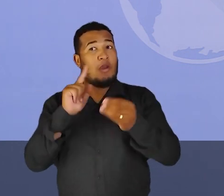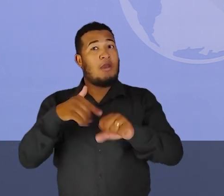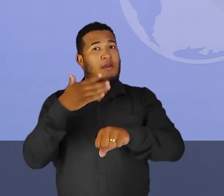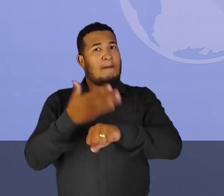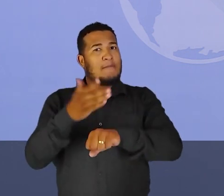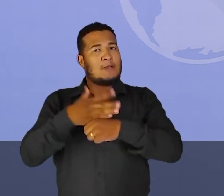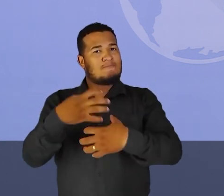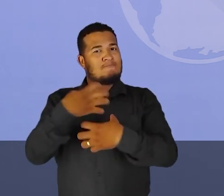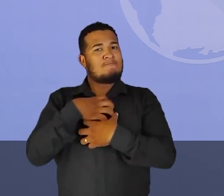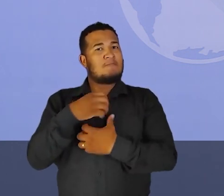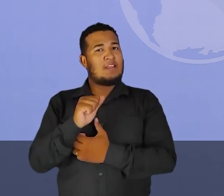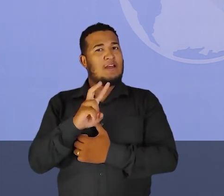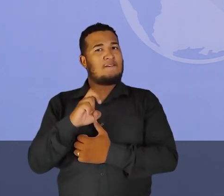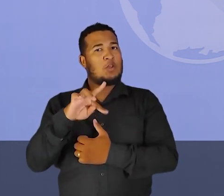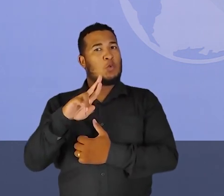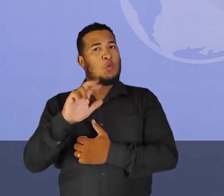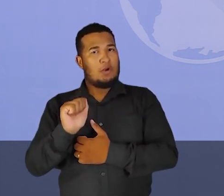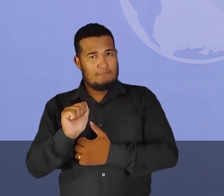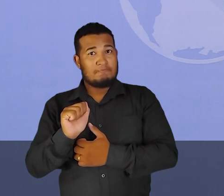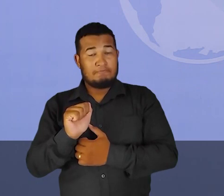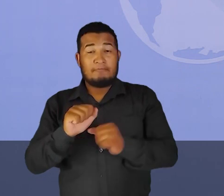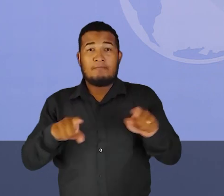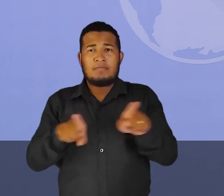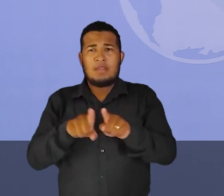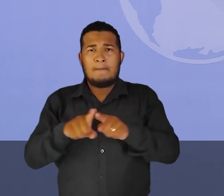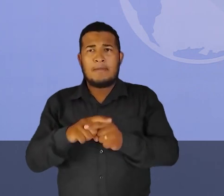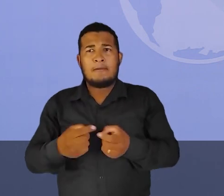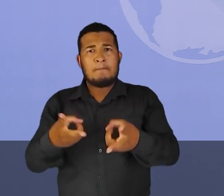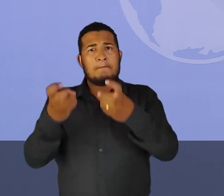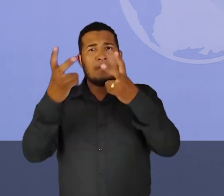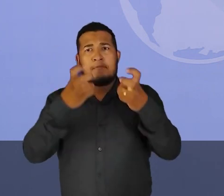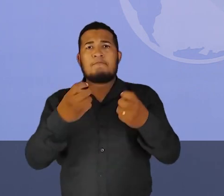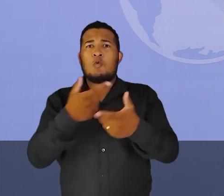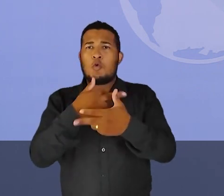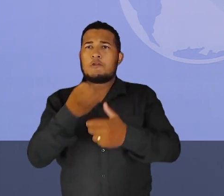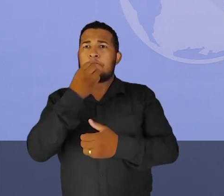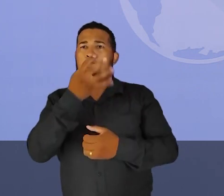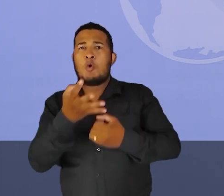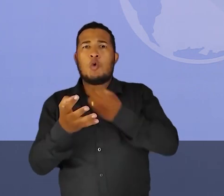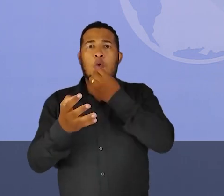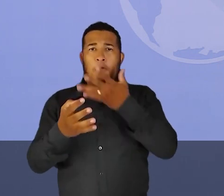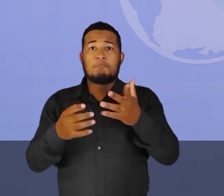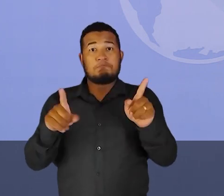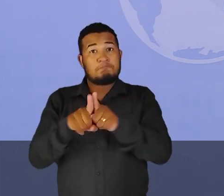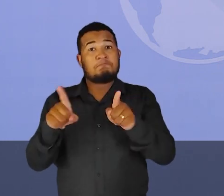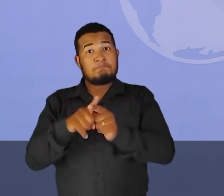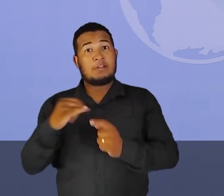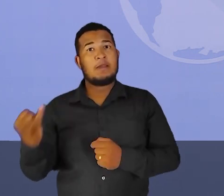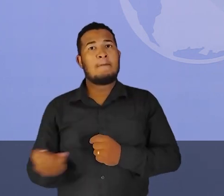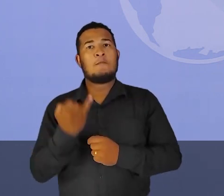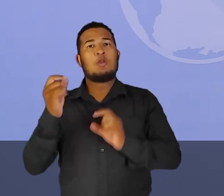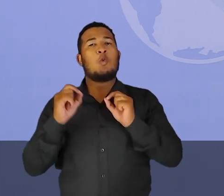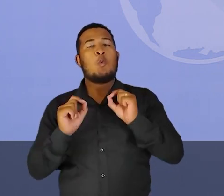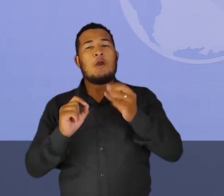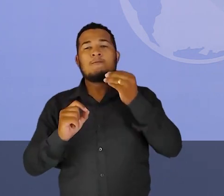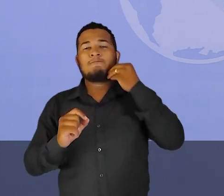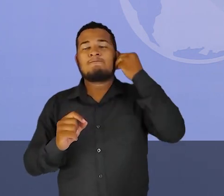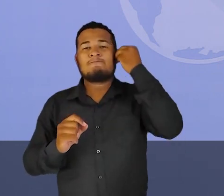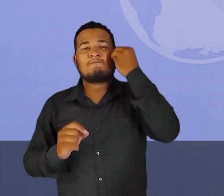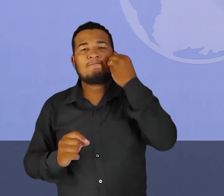corporais de aventura. E vocês vão observar também os benefícios dessa prática e como é importante nós